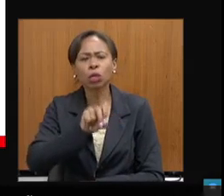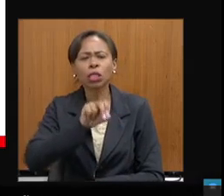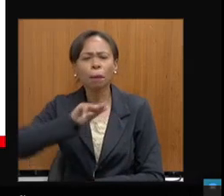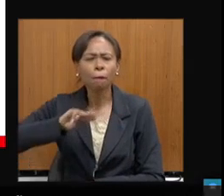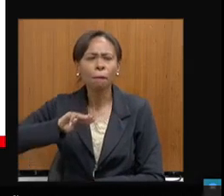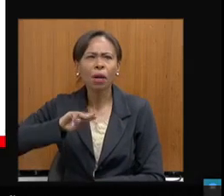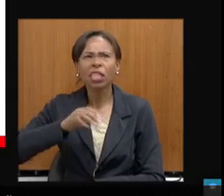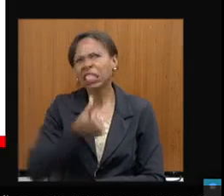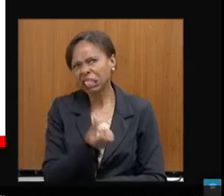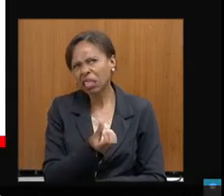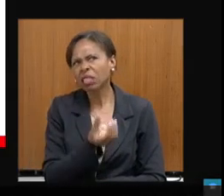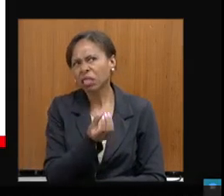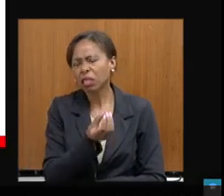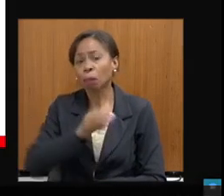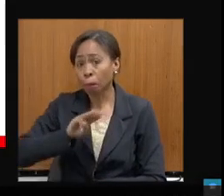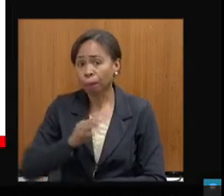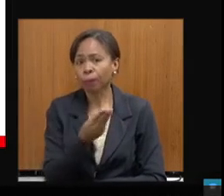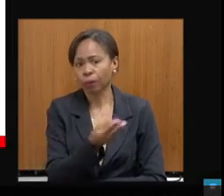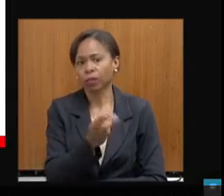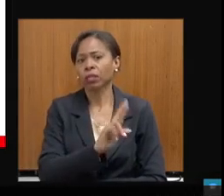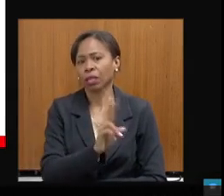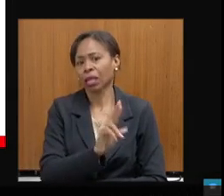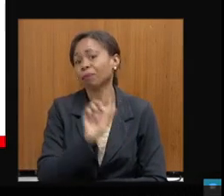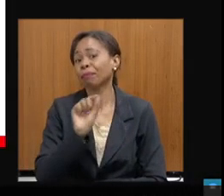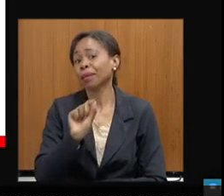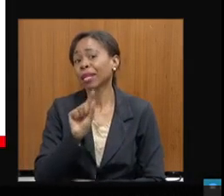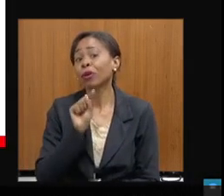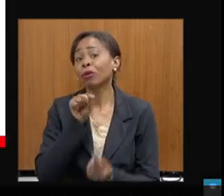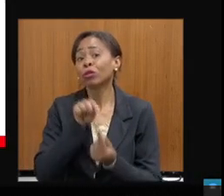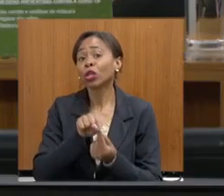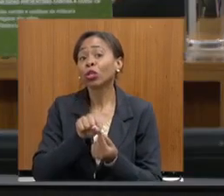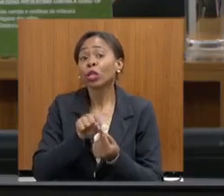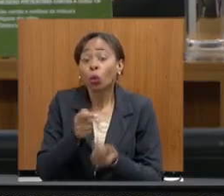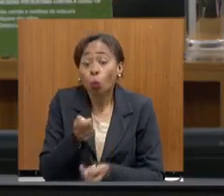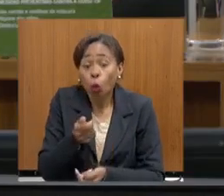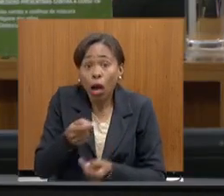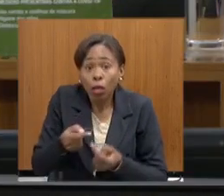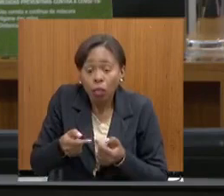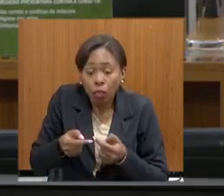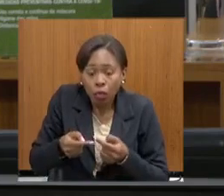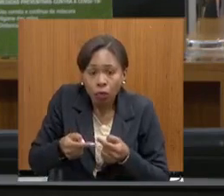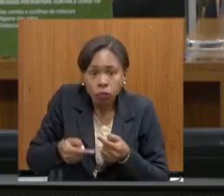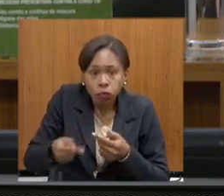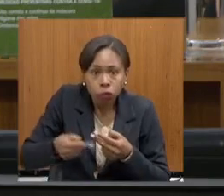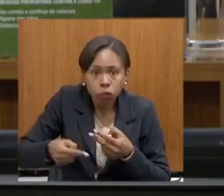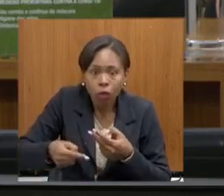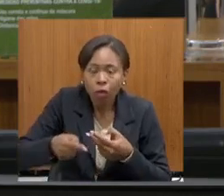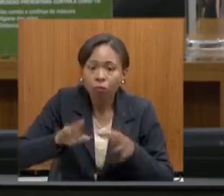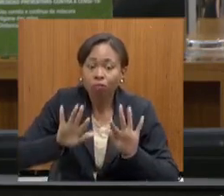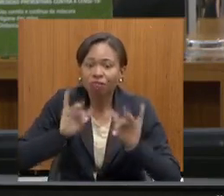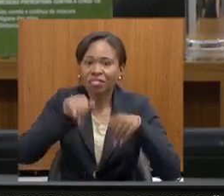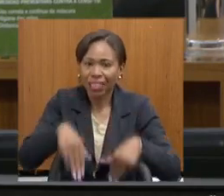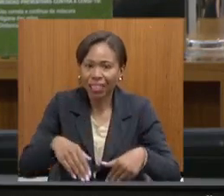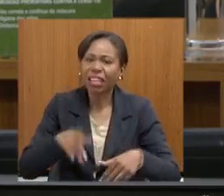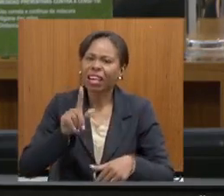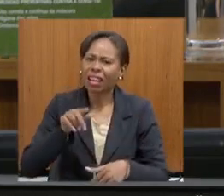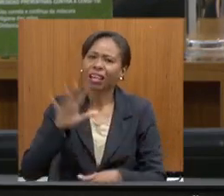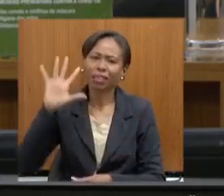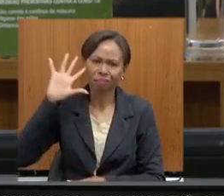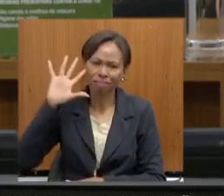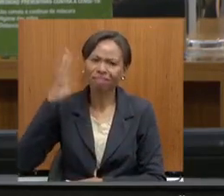de 60 milhões de reais é para conclusão aí nas próximas semanas Então são resultados proficos